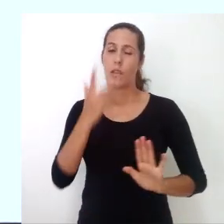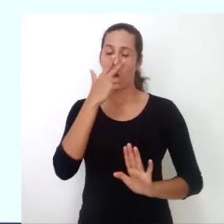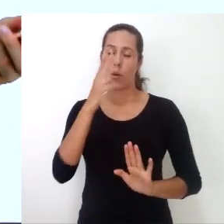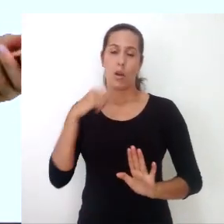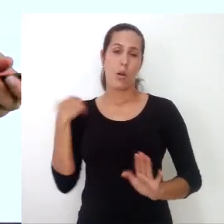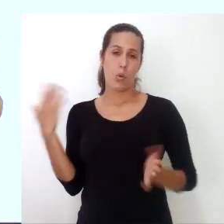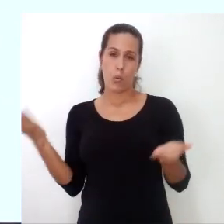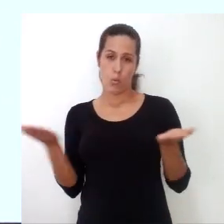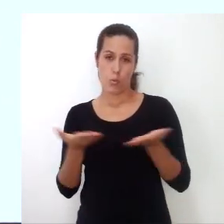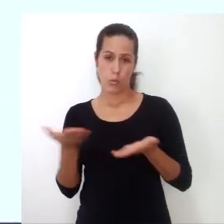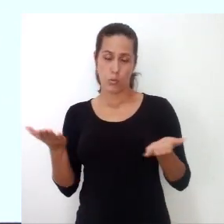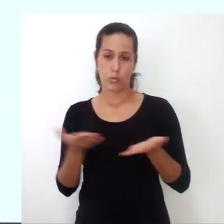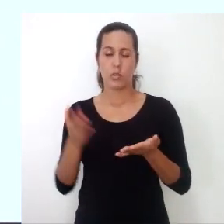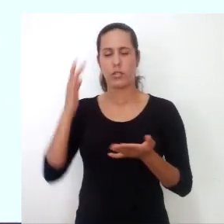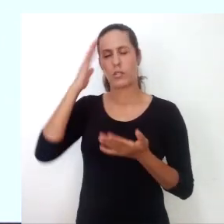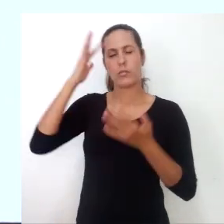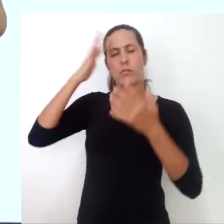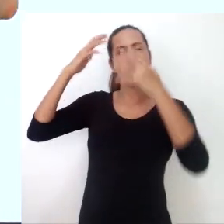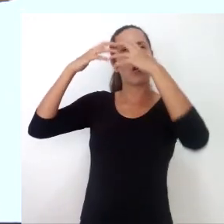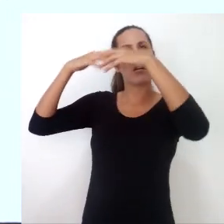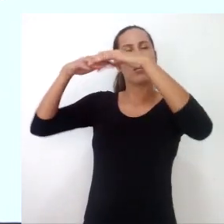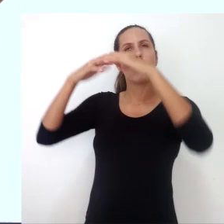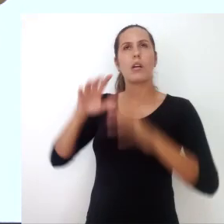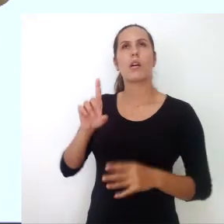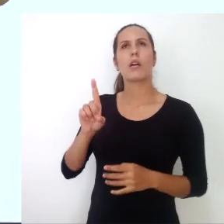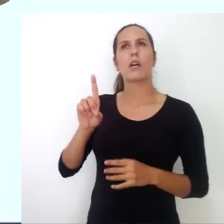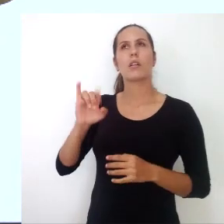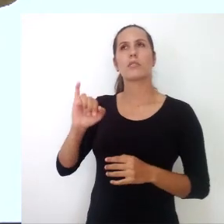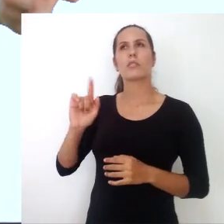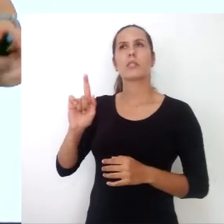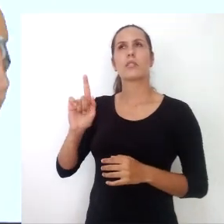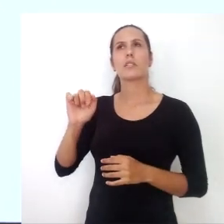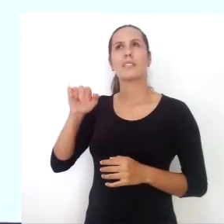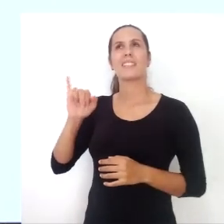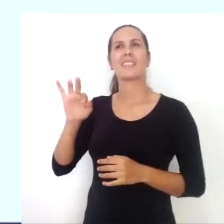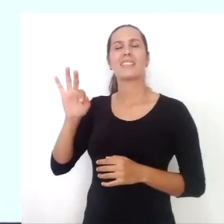uma reflexão, dignidade, direito humano,